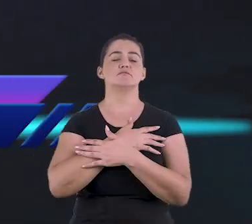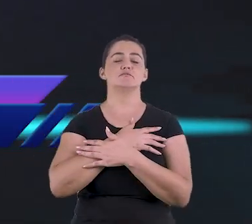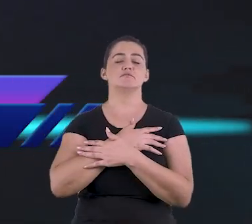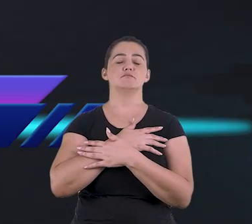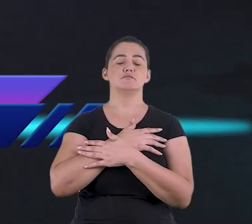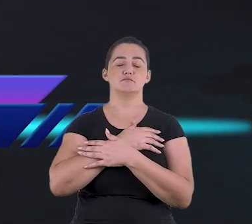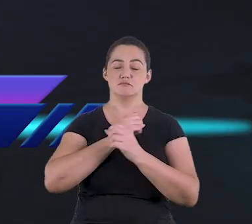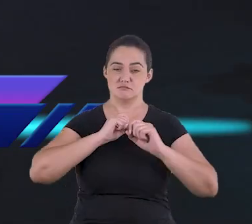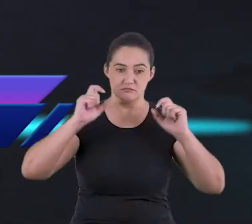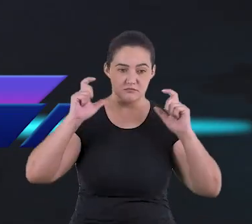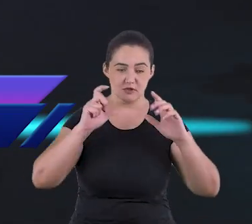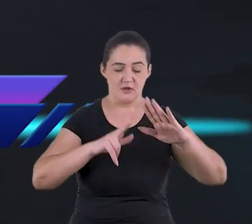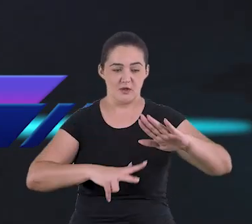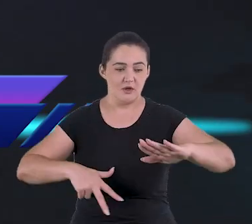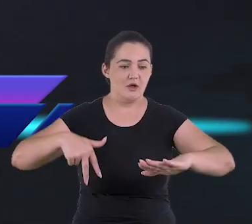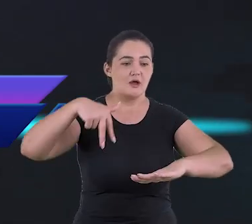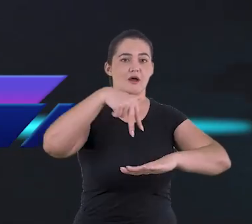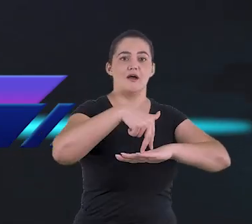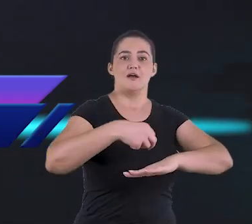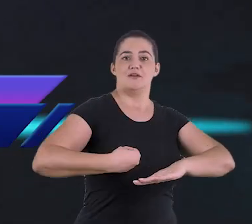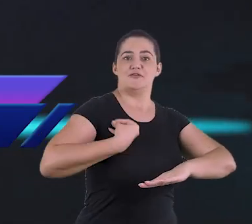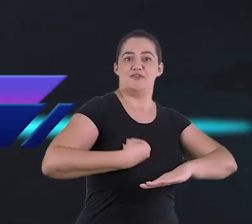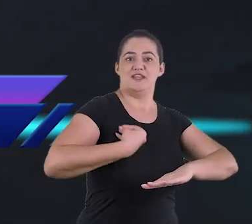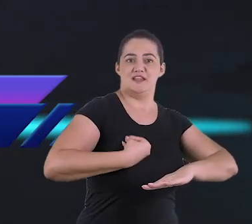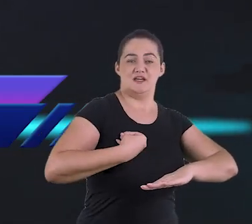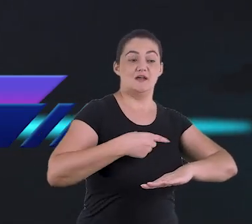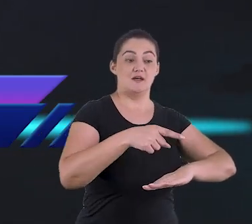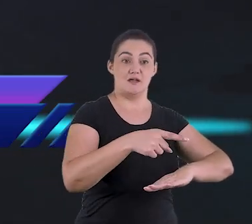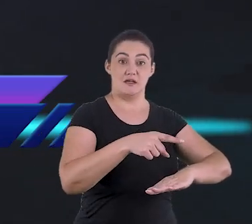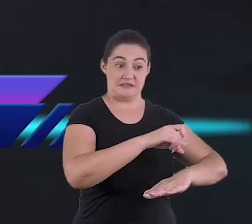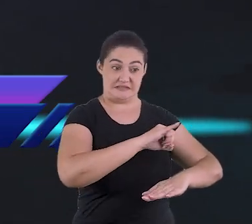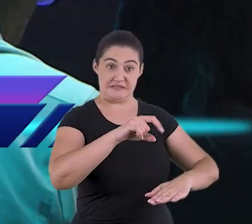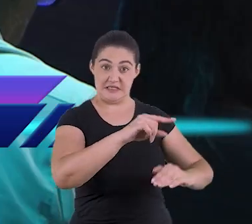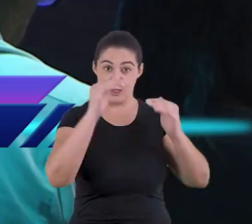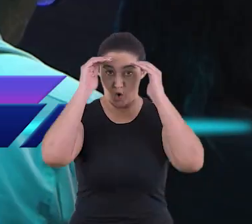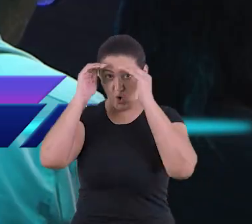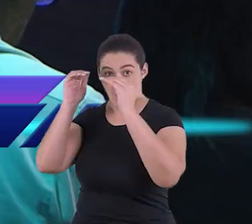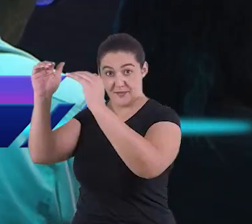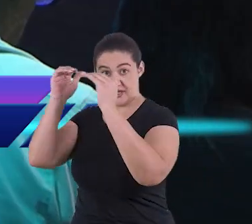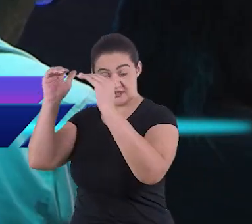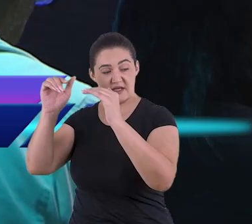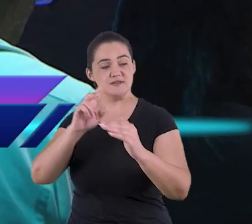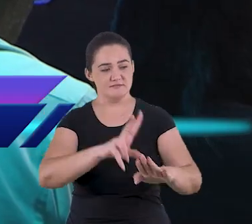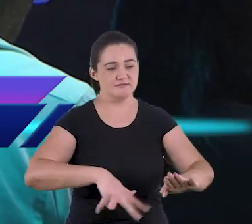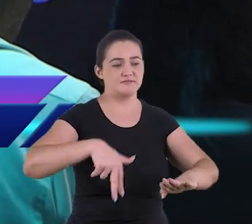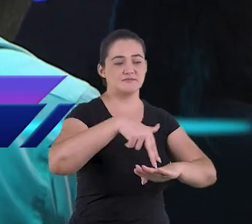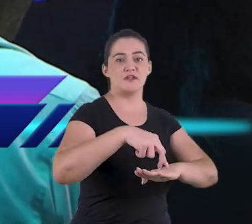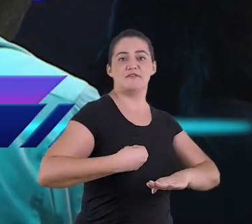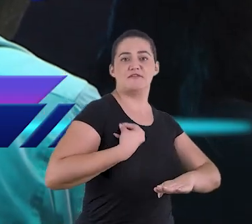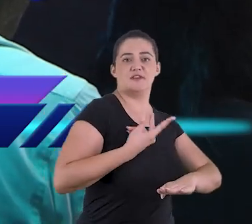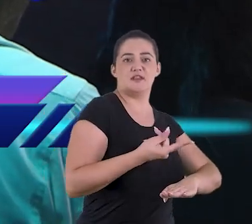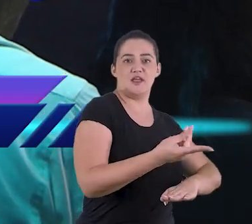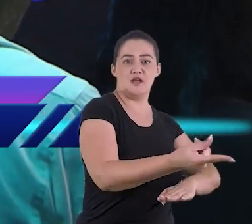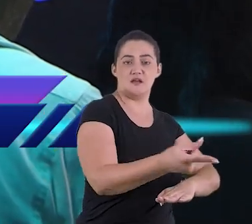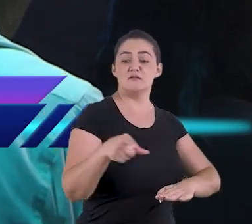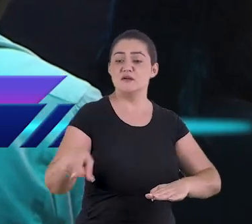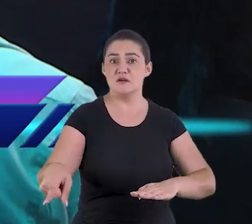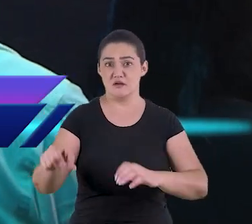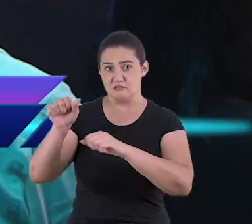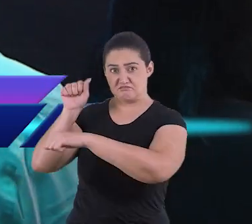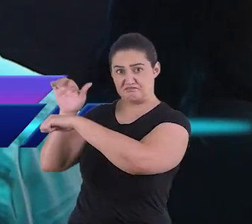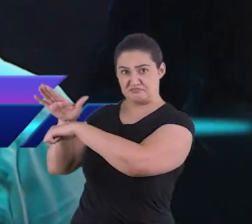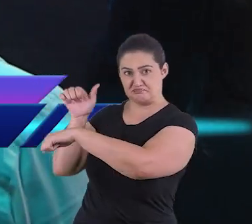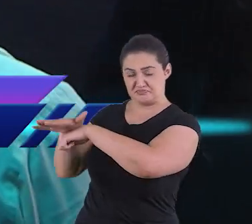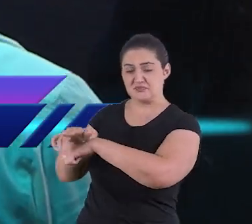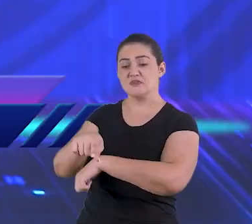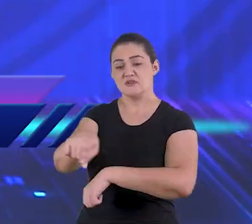sairão. Os que tiverem feito o bem, para a ressurreição da vida. Os que tiverem praticado o mal, para a